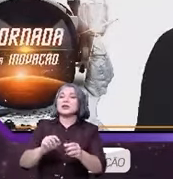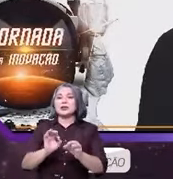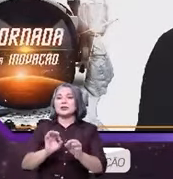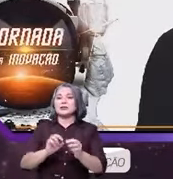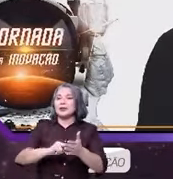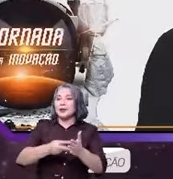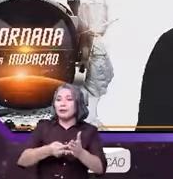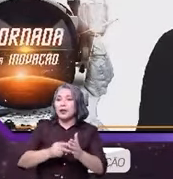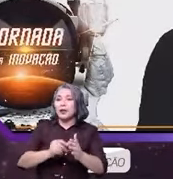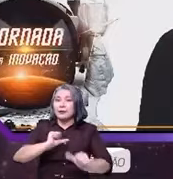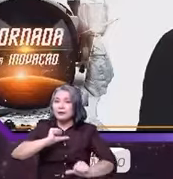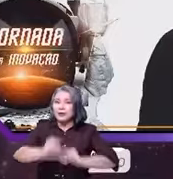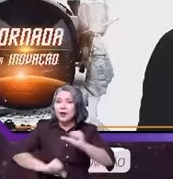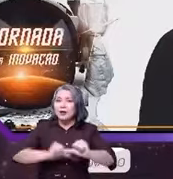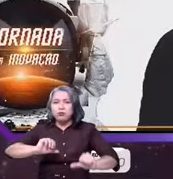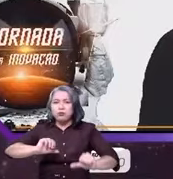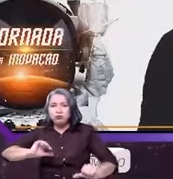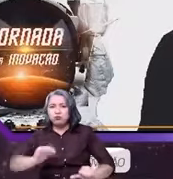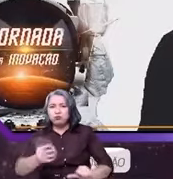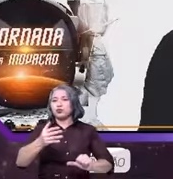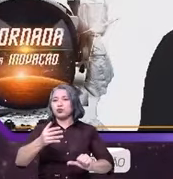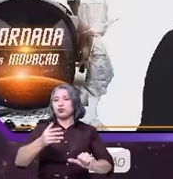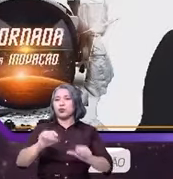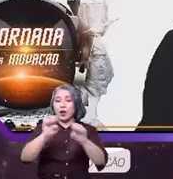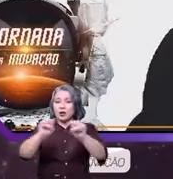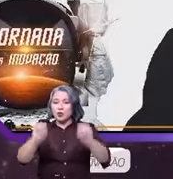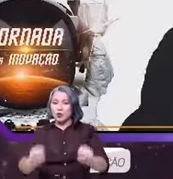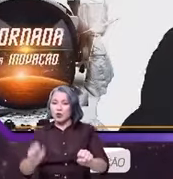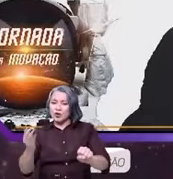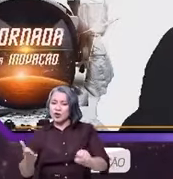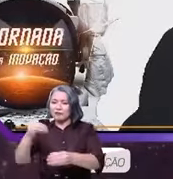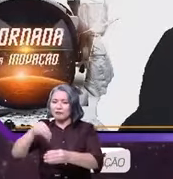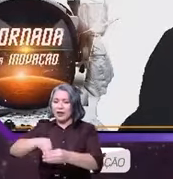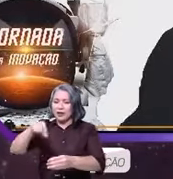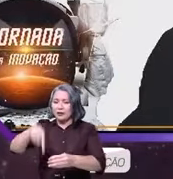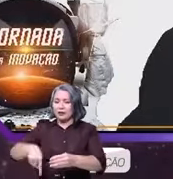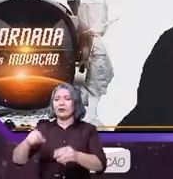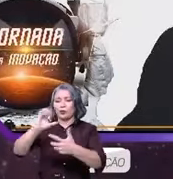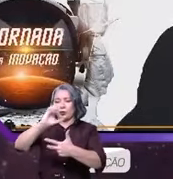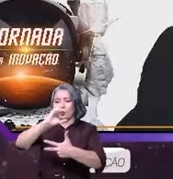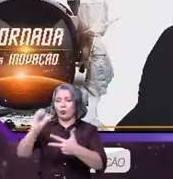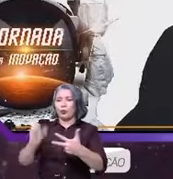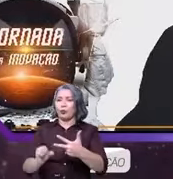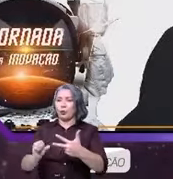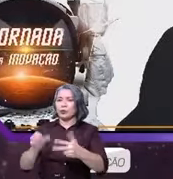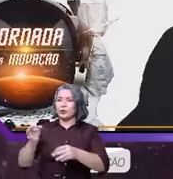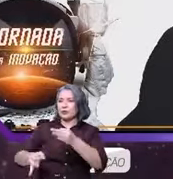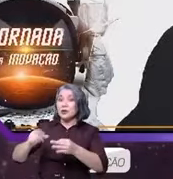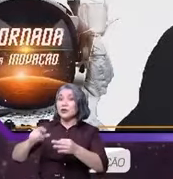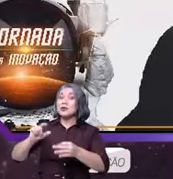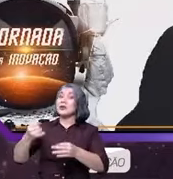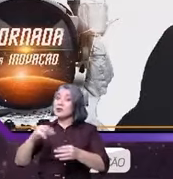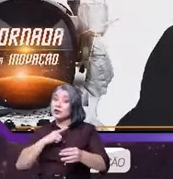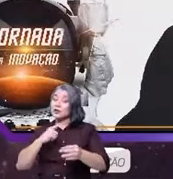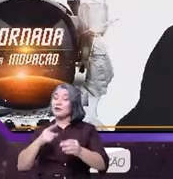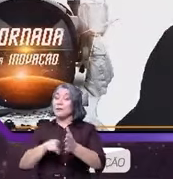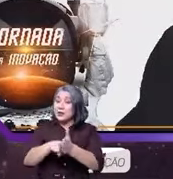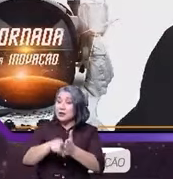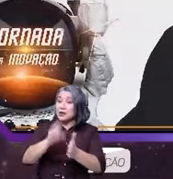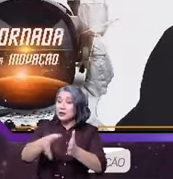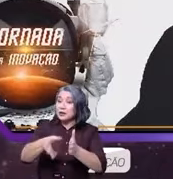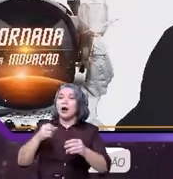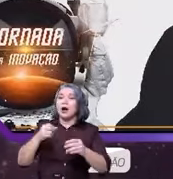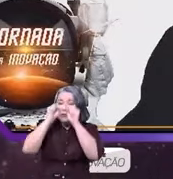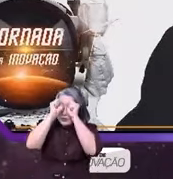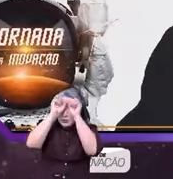modificação da estrutura organizacional, da estrutura de funcionamento do Poder Judiciário brasileiro. Se o senhor tiver algum dado sobre isso também, eu gostaria que o senhor